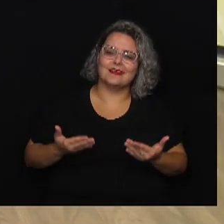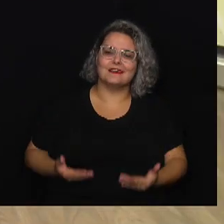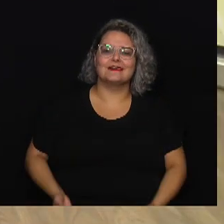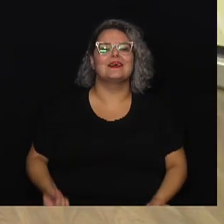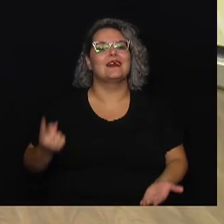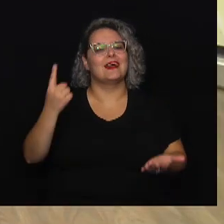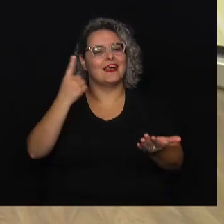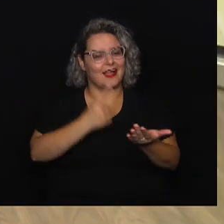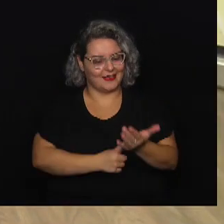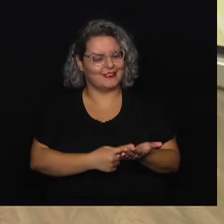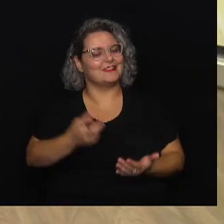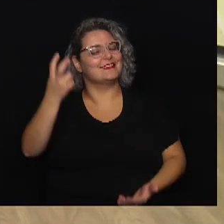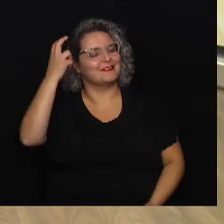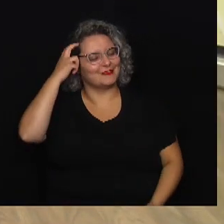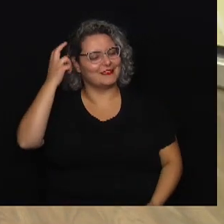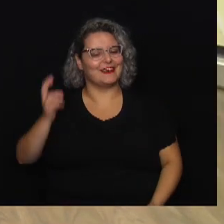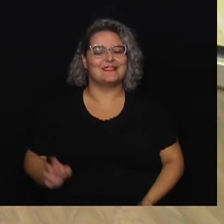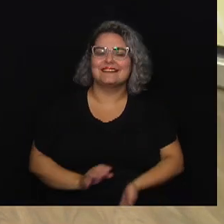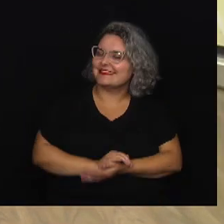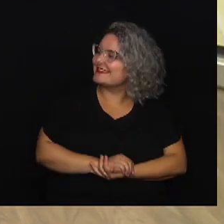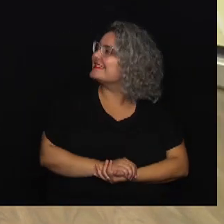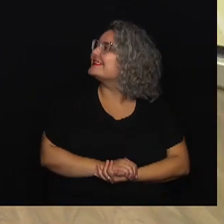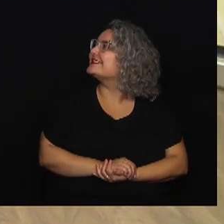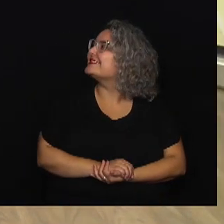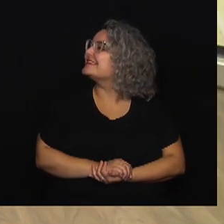na nossa agenda cultural.